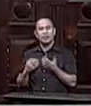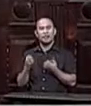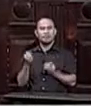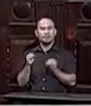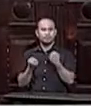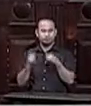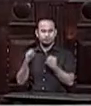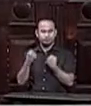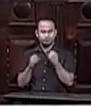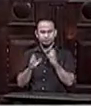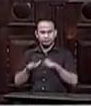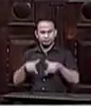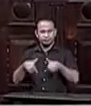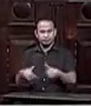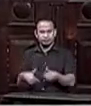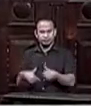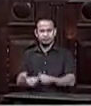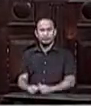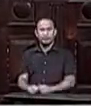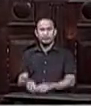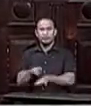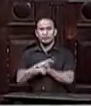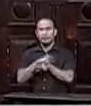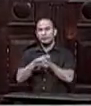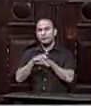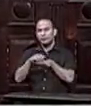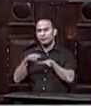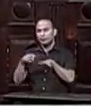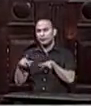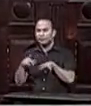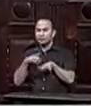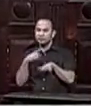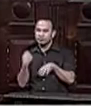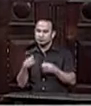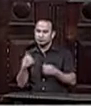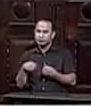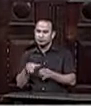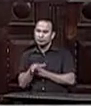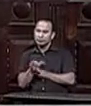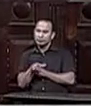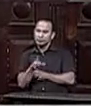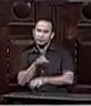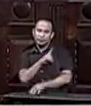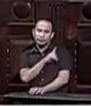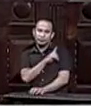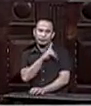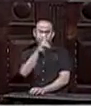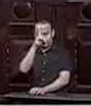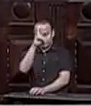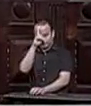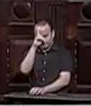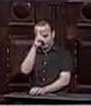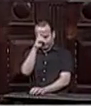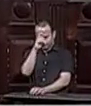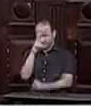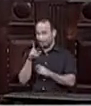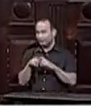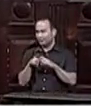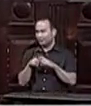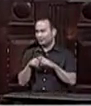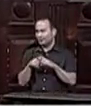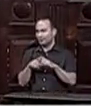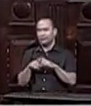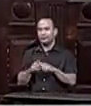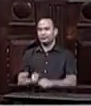do exercício físico, senhor presidente, muitas vezes por recomendação médica. E por isso é tão importante que haja um acompanhamento do